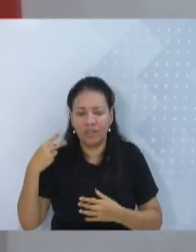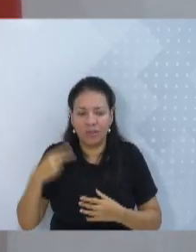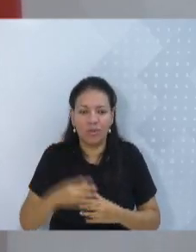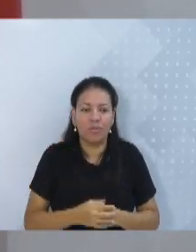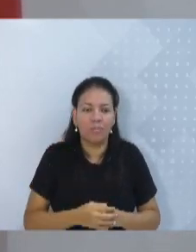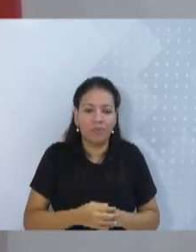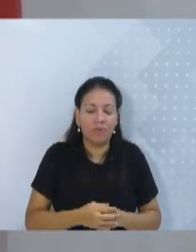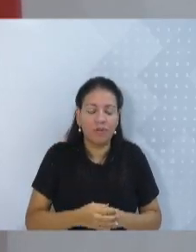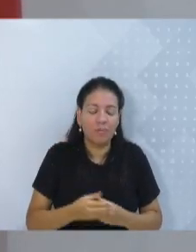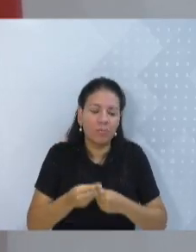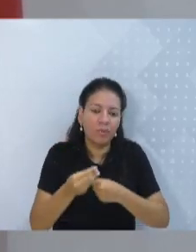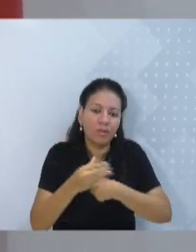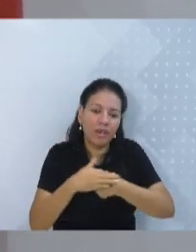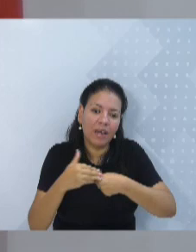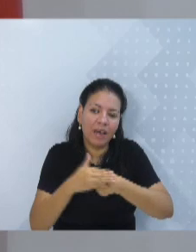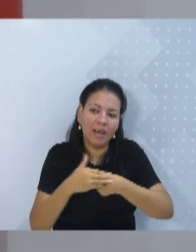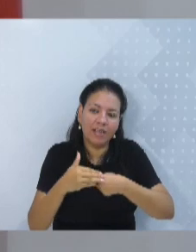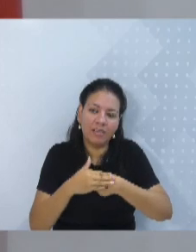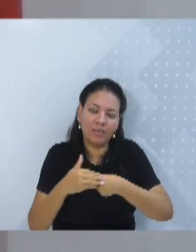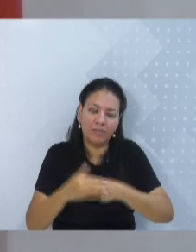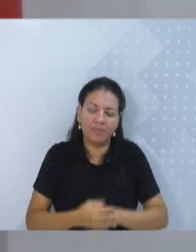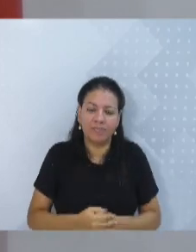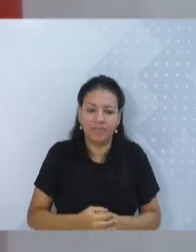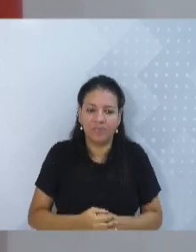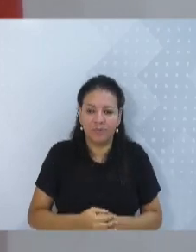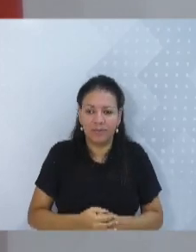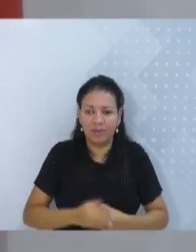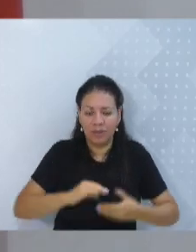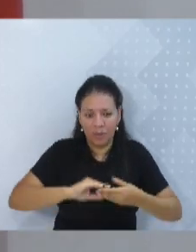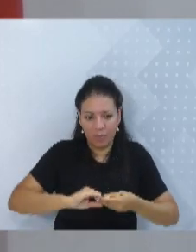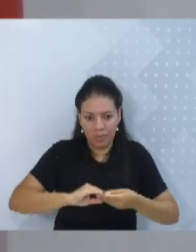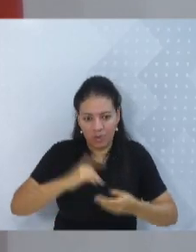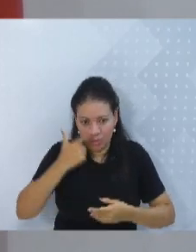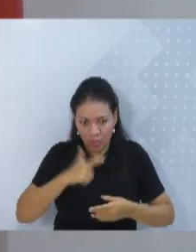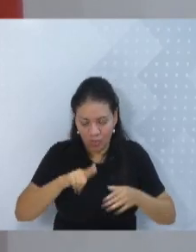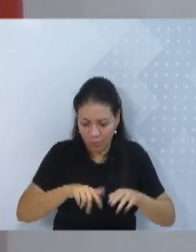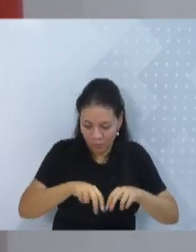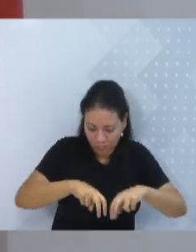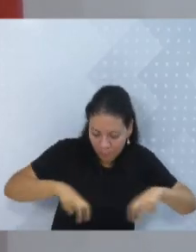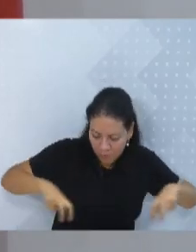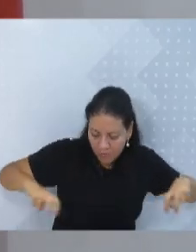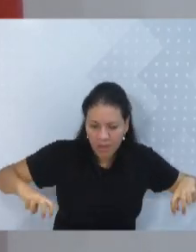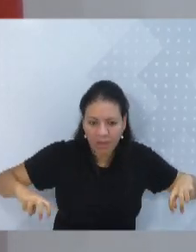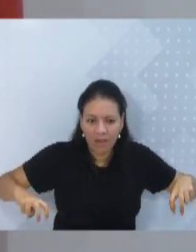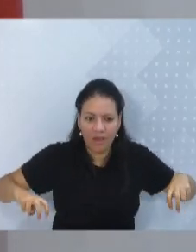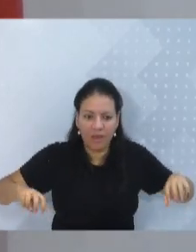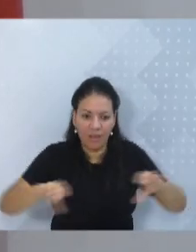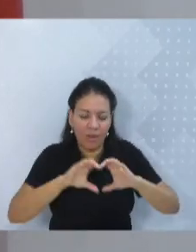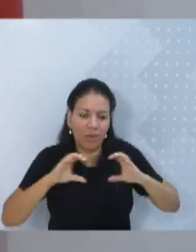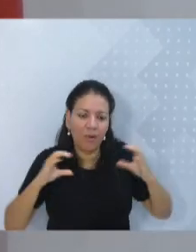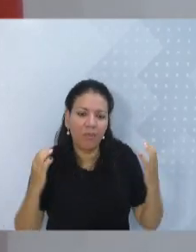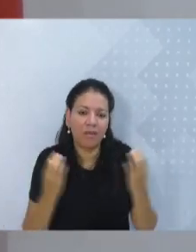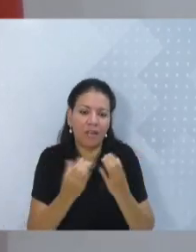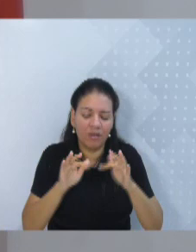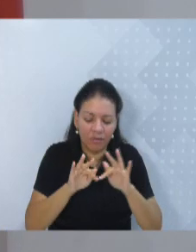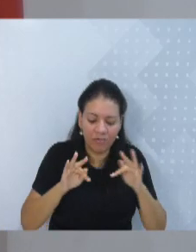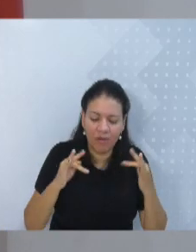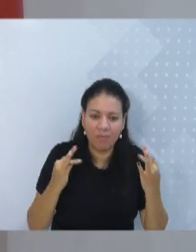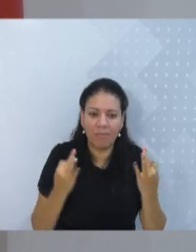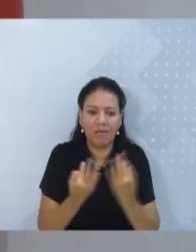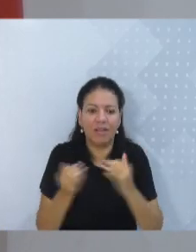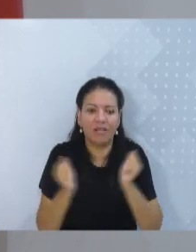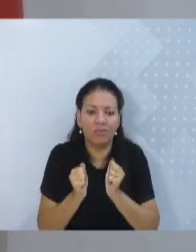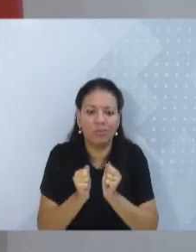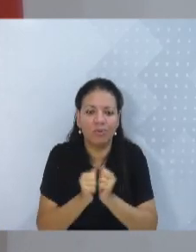com muito carinho eu cumprimento novamente a mesa a comunidade familiares que